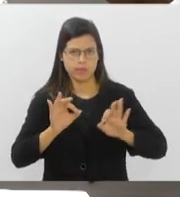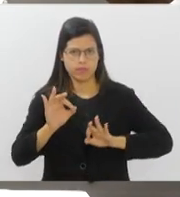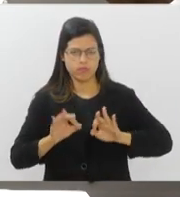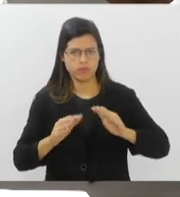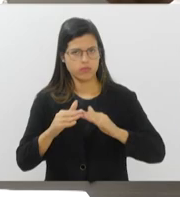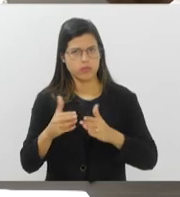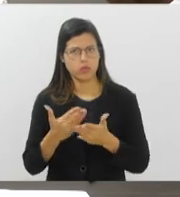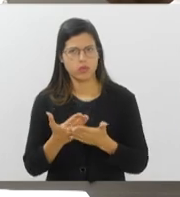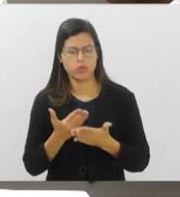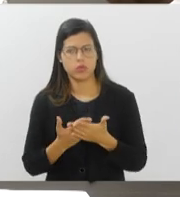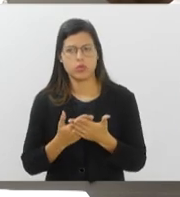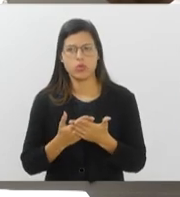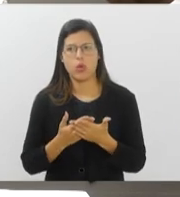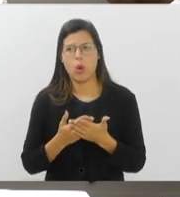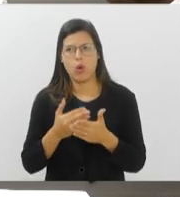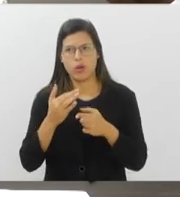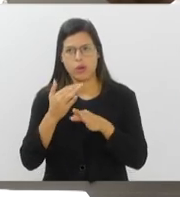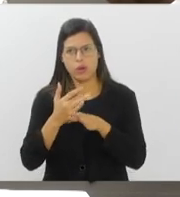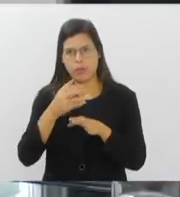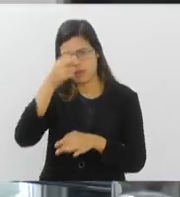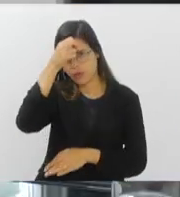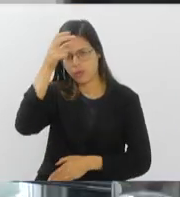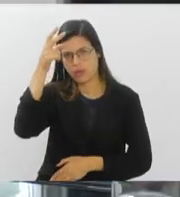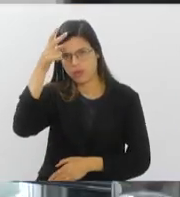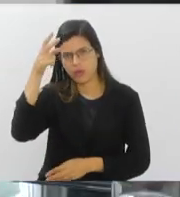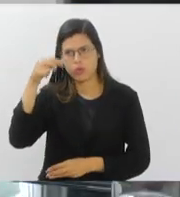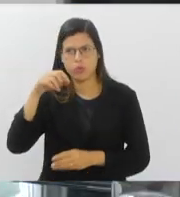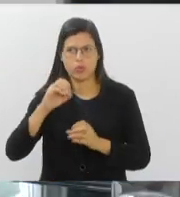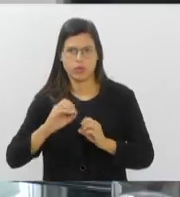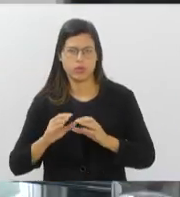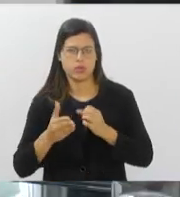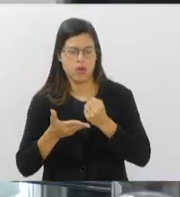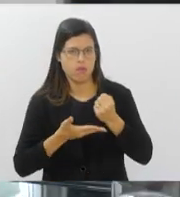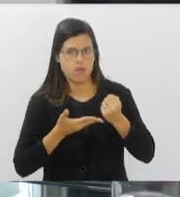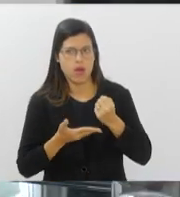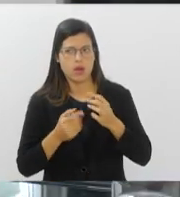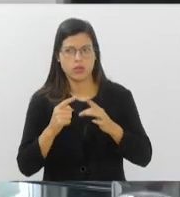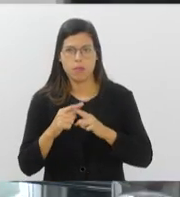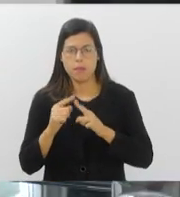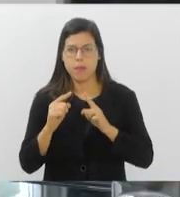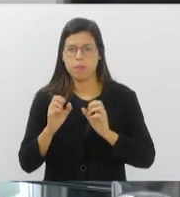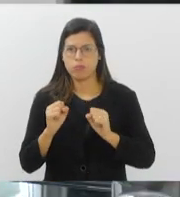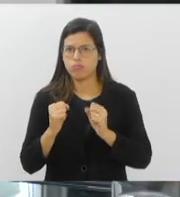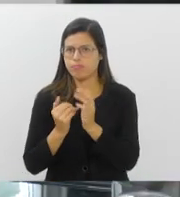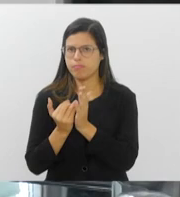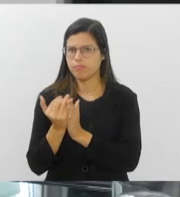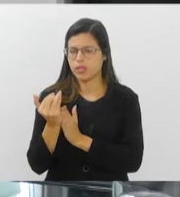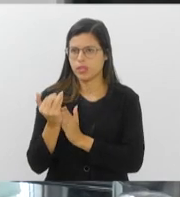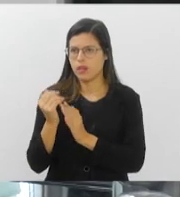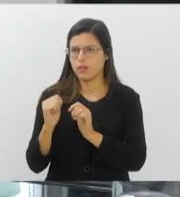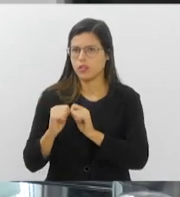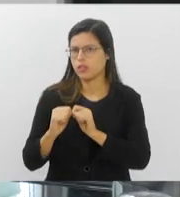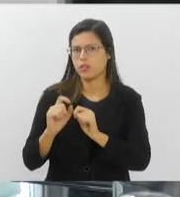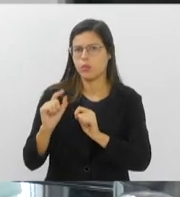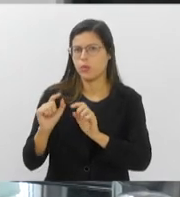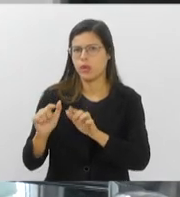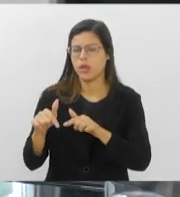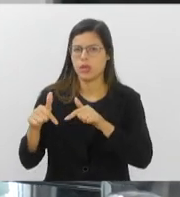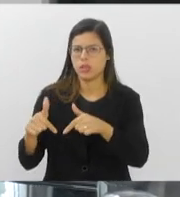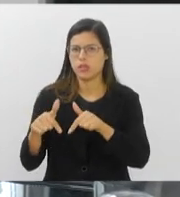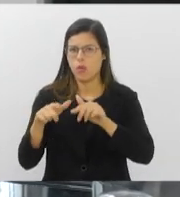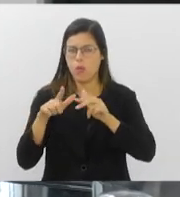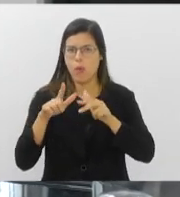municipais, no ensino básico, mas parto do pressuposto, que é um exercício que a gente pode começar a fazer também, que a legislação